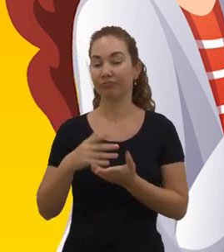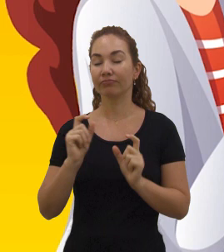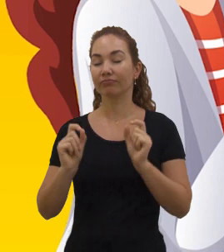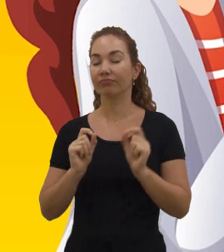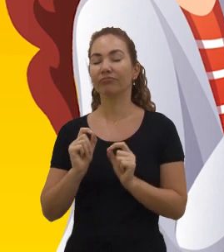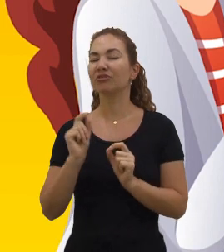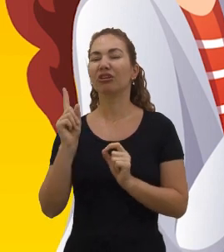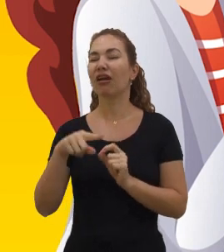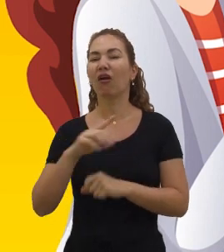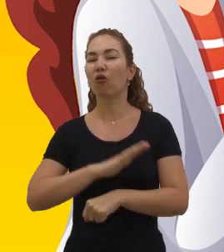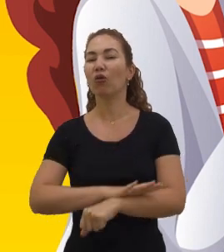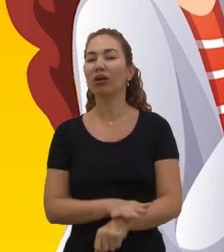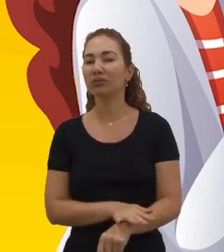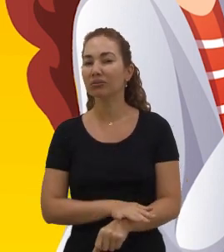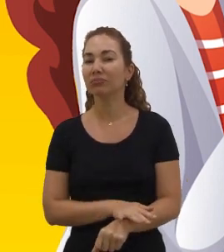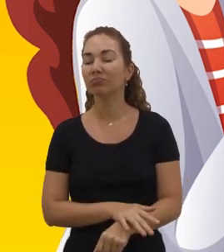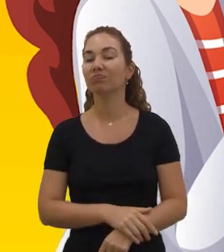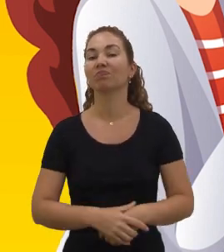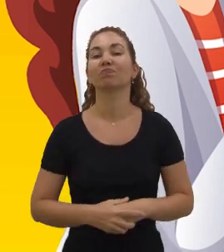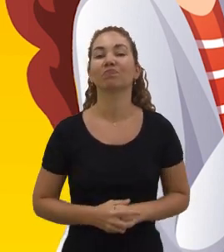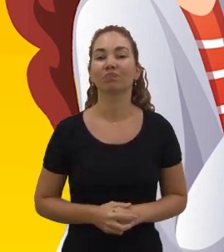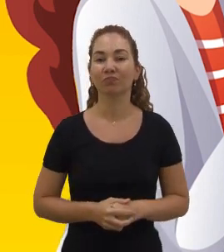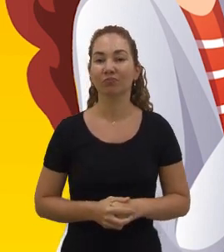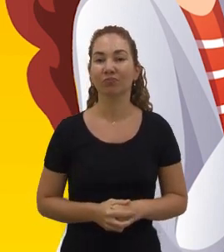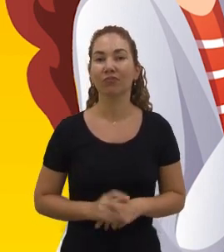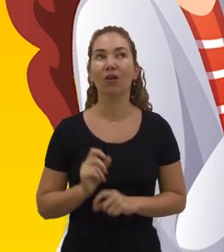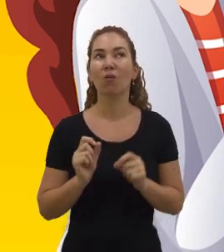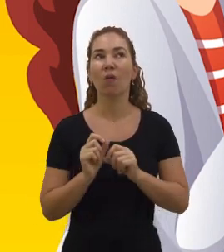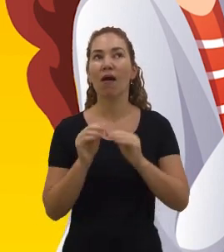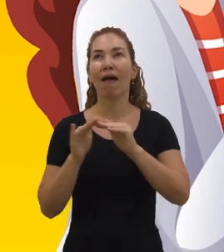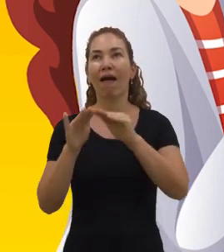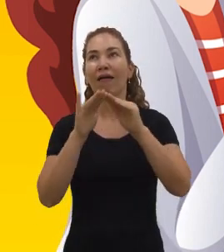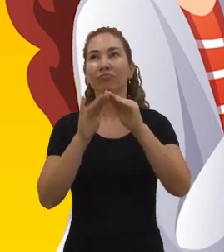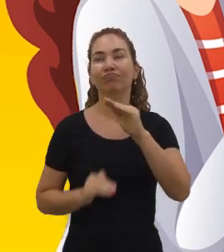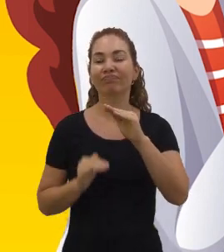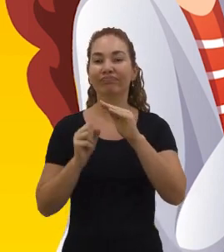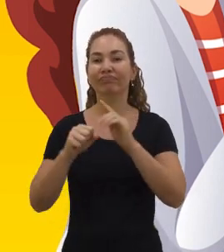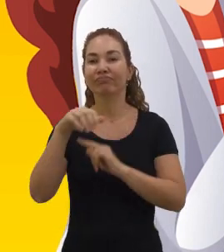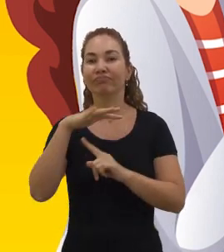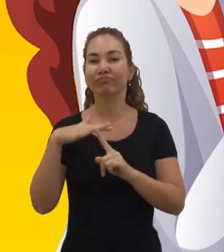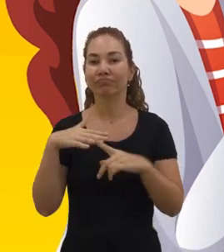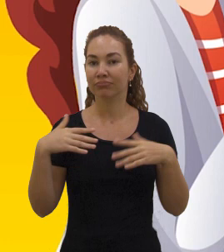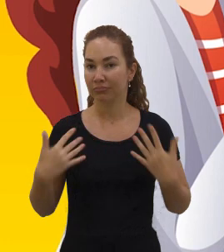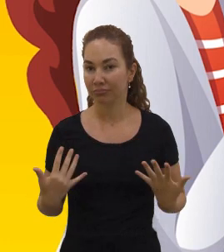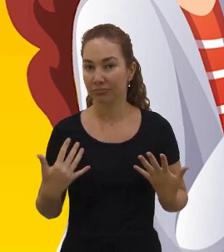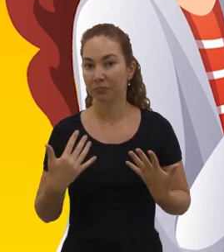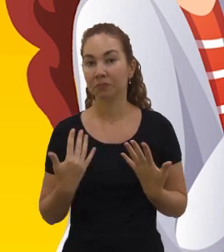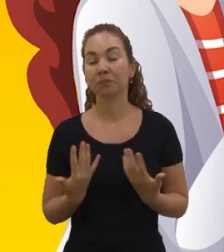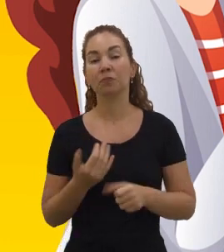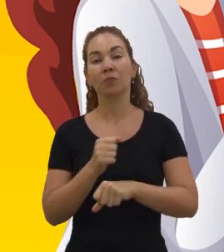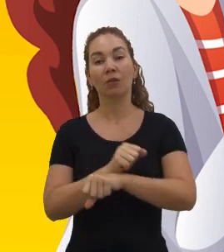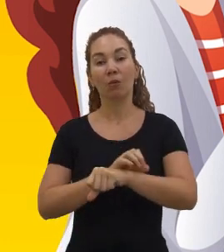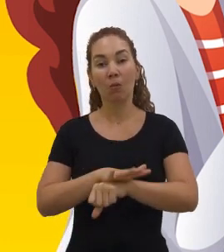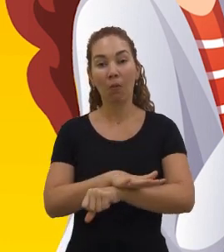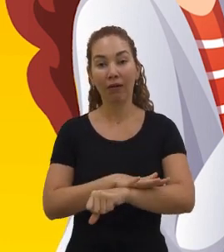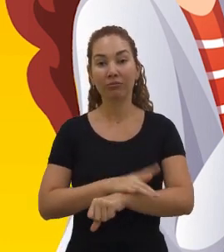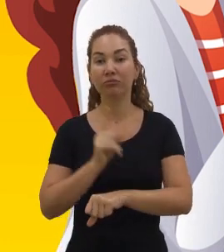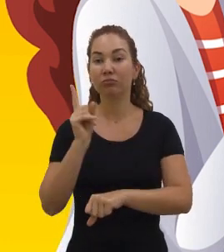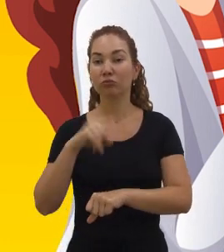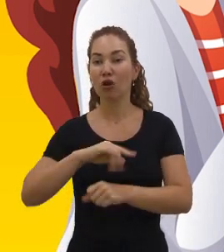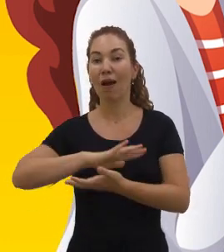que seria o racismo, né? O que é essa desigualdade social? O racismo, ele consiste, na verdade,